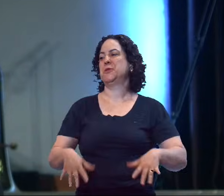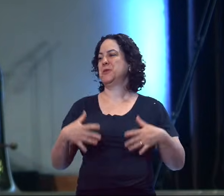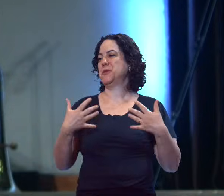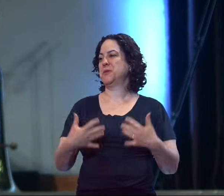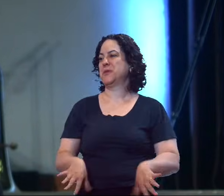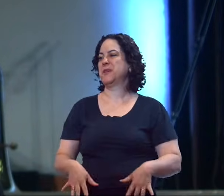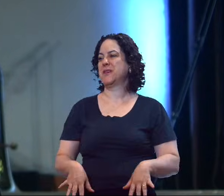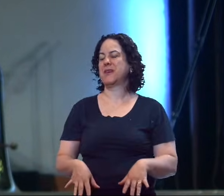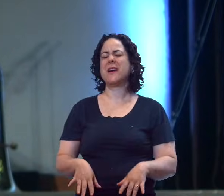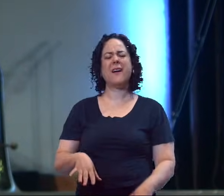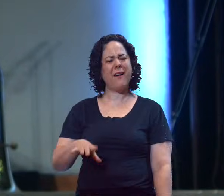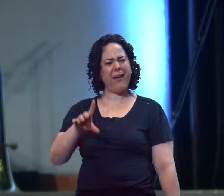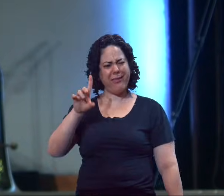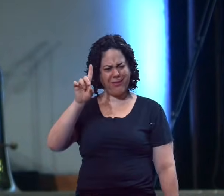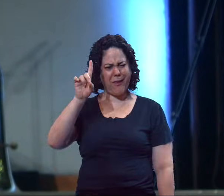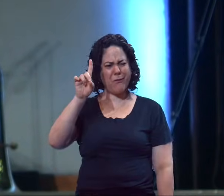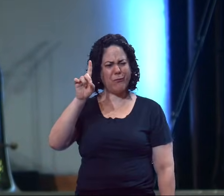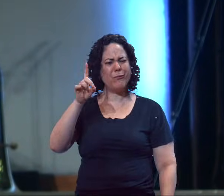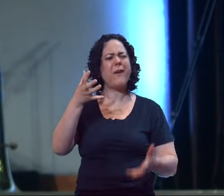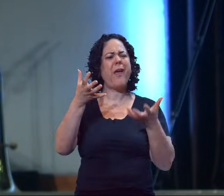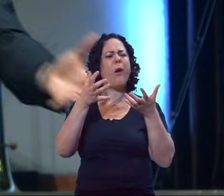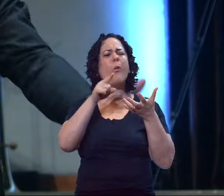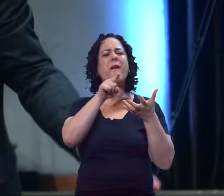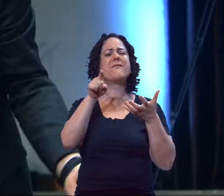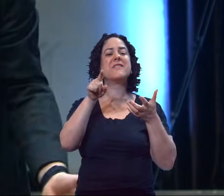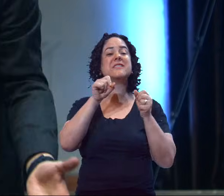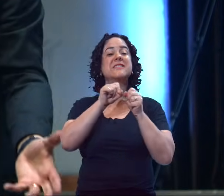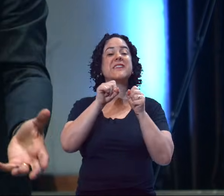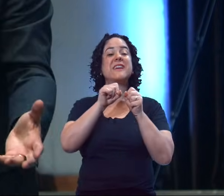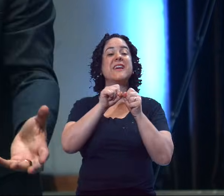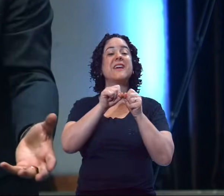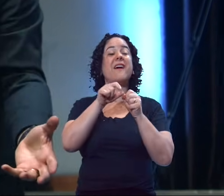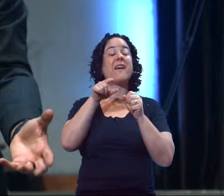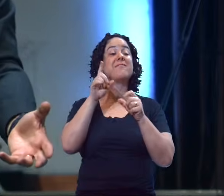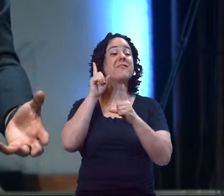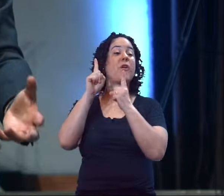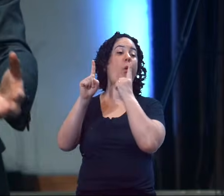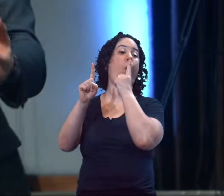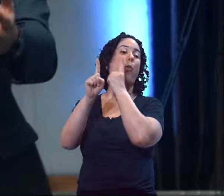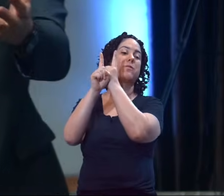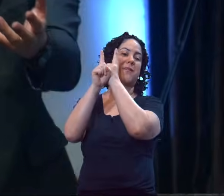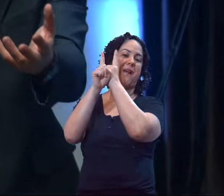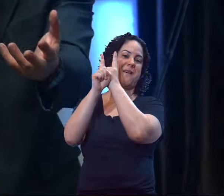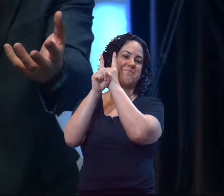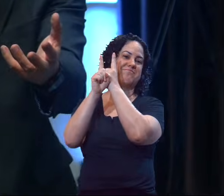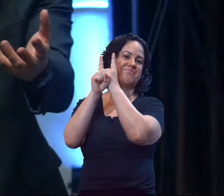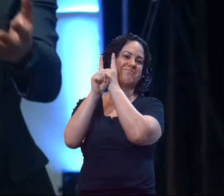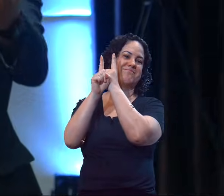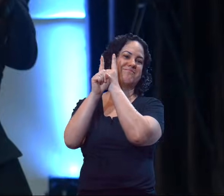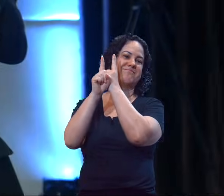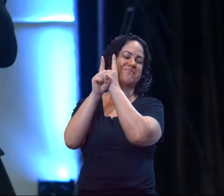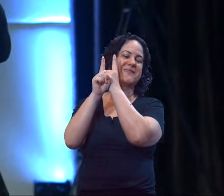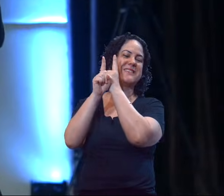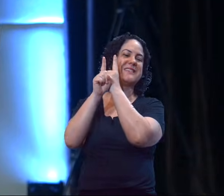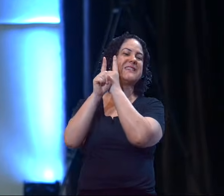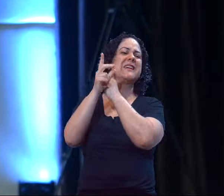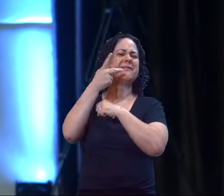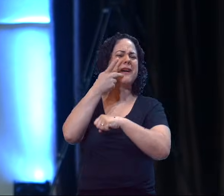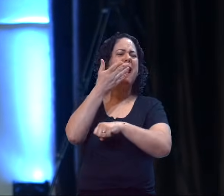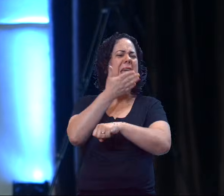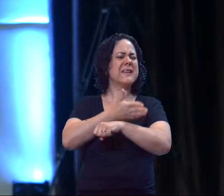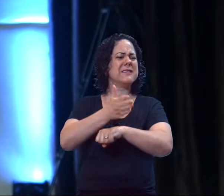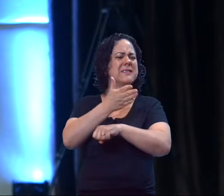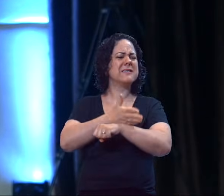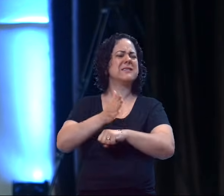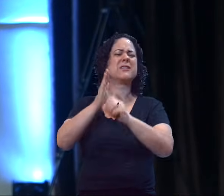Sabe o que Deus está querendo? Te levar para a tua garagem. Dizer, filho, exercita na